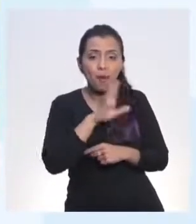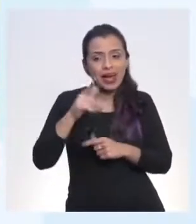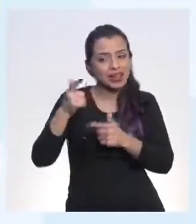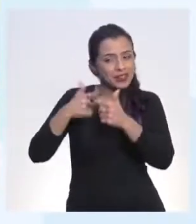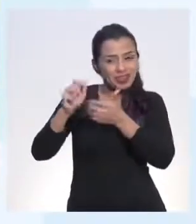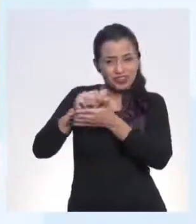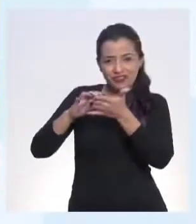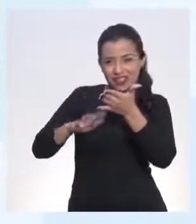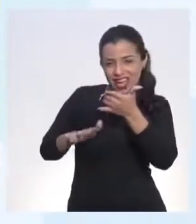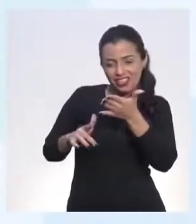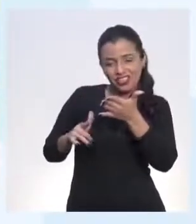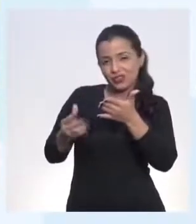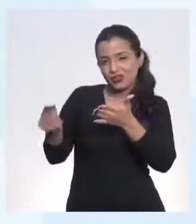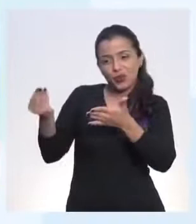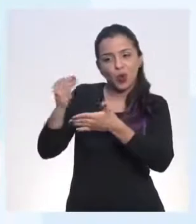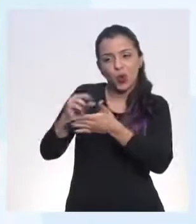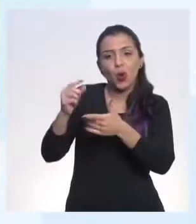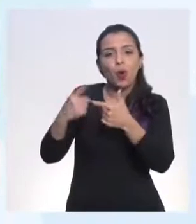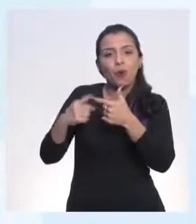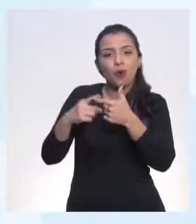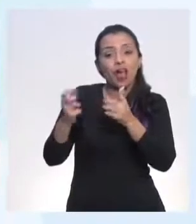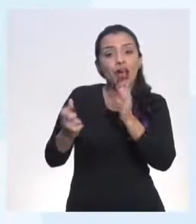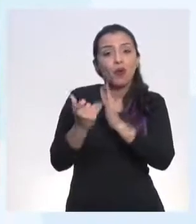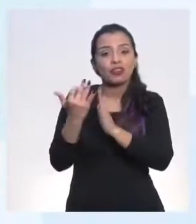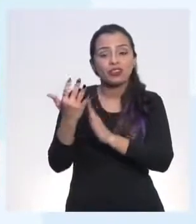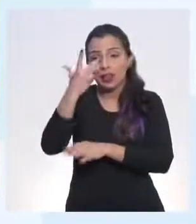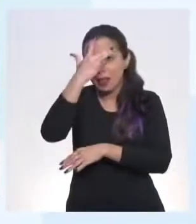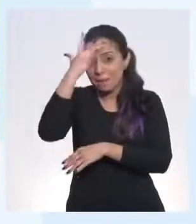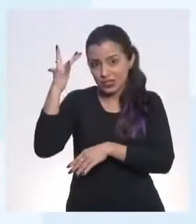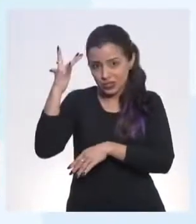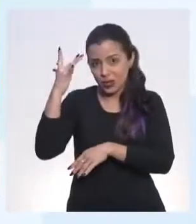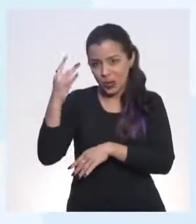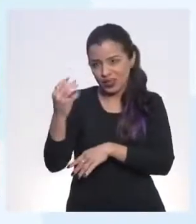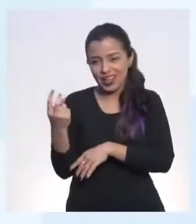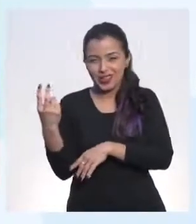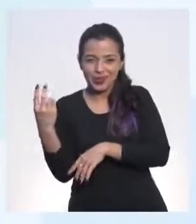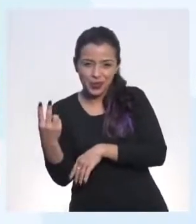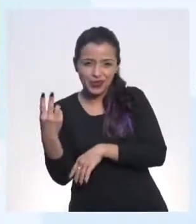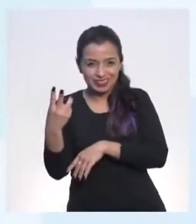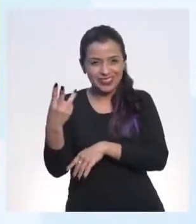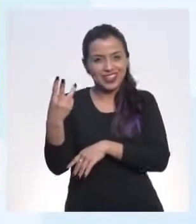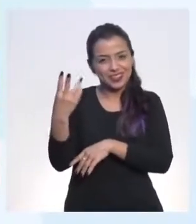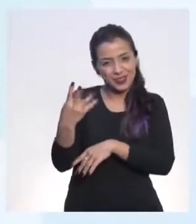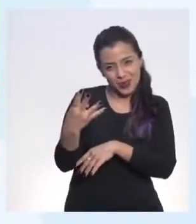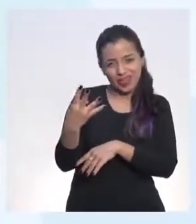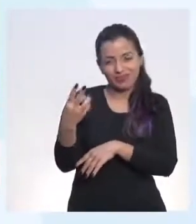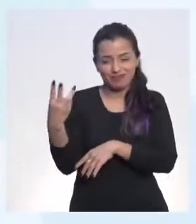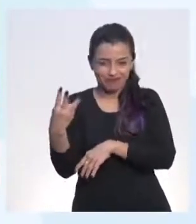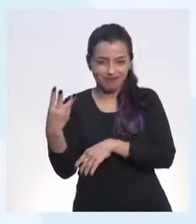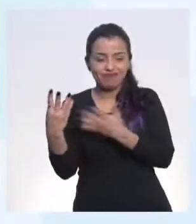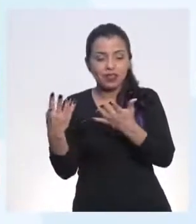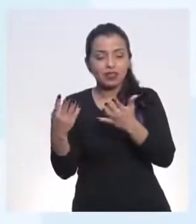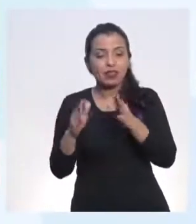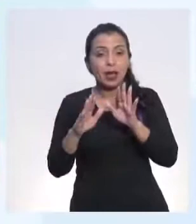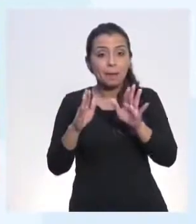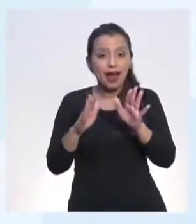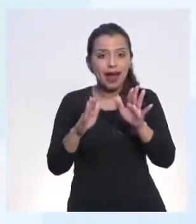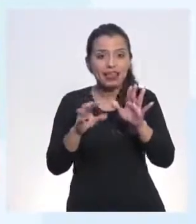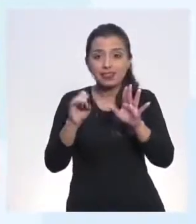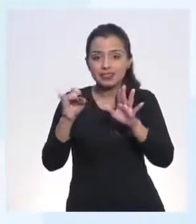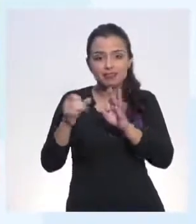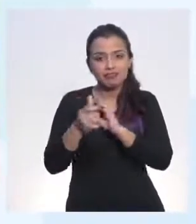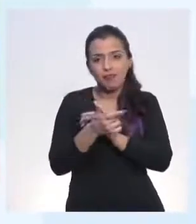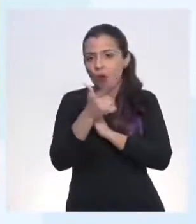de máximo divisor comum, que não faz parte da aula. Mas seria mais ou menos essa ideia. Lembrando, montem